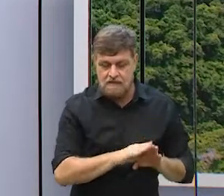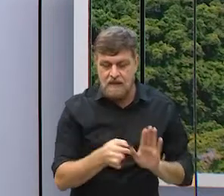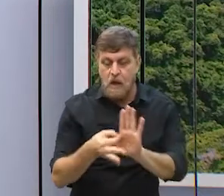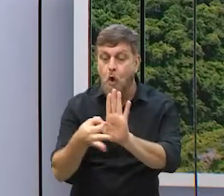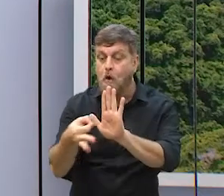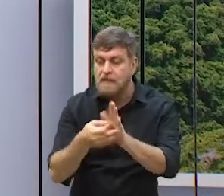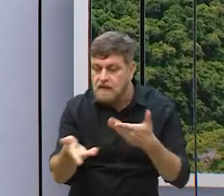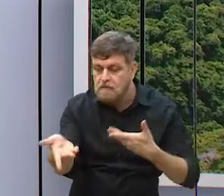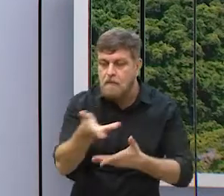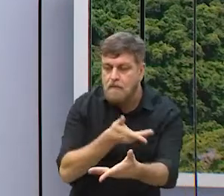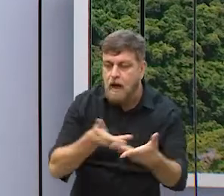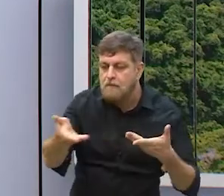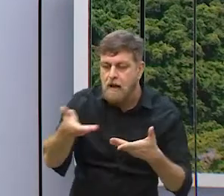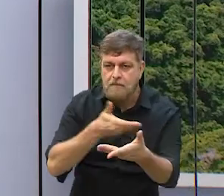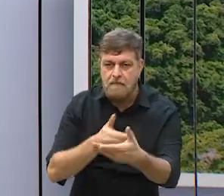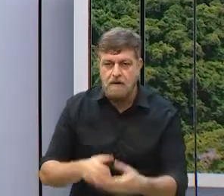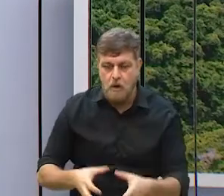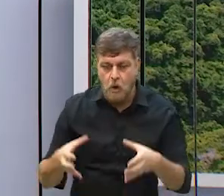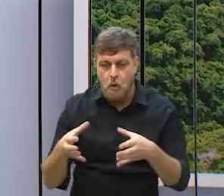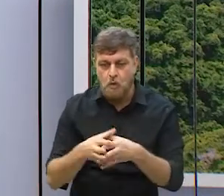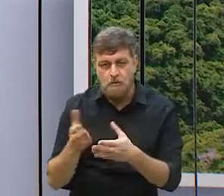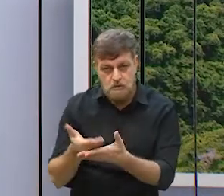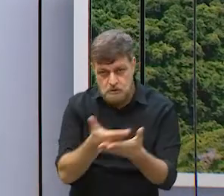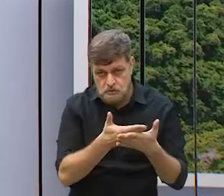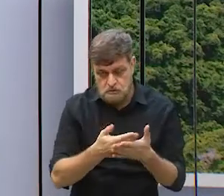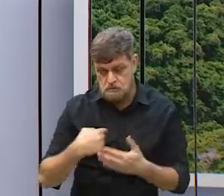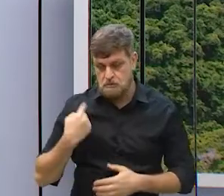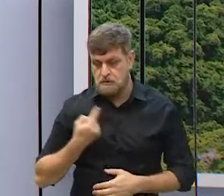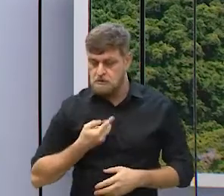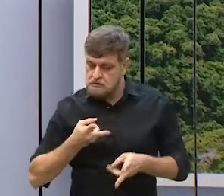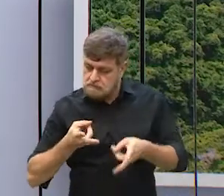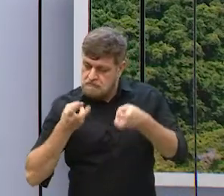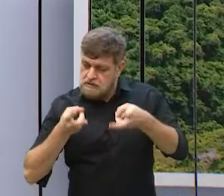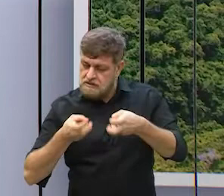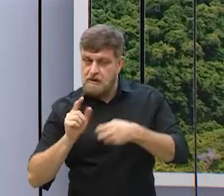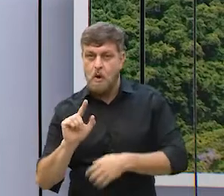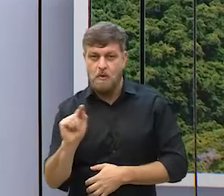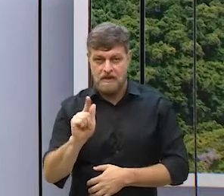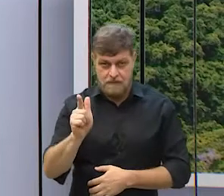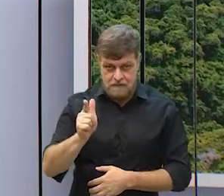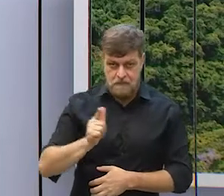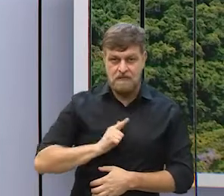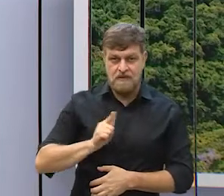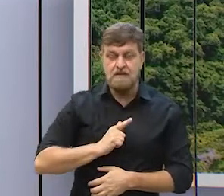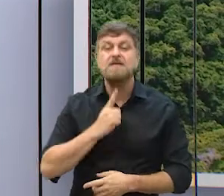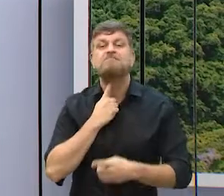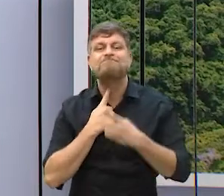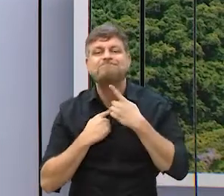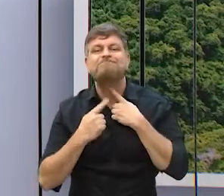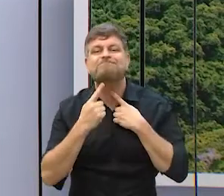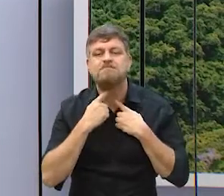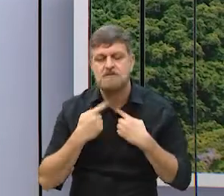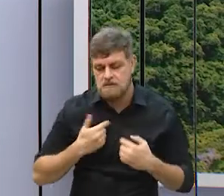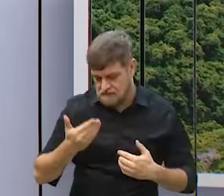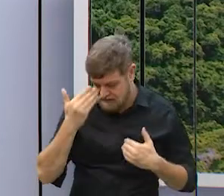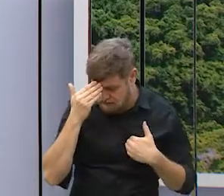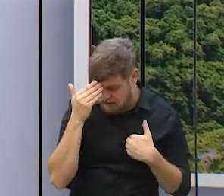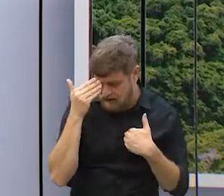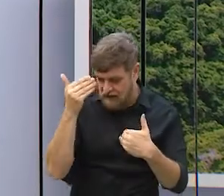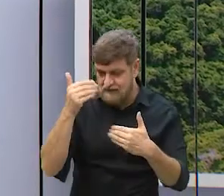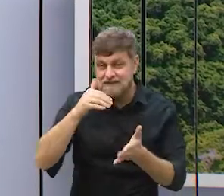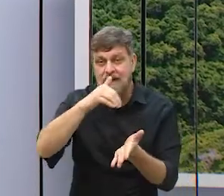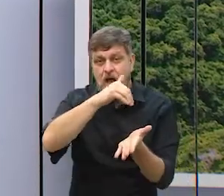para fazer essa interação. Na comissão de estudos, a gente tem percebido que há esta disponibilidade. A gente quer aqui agradecer